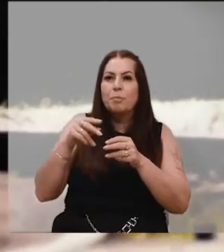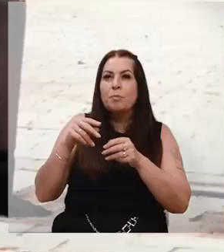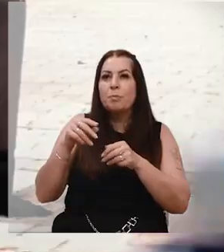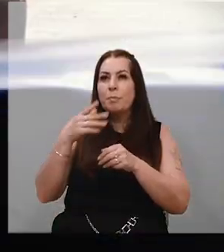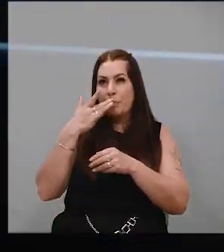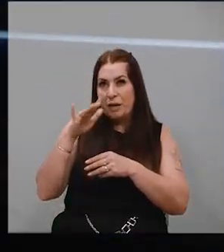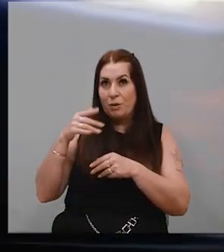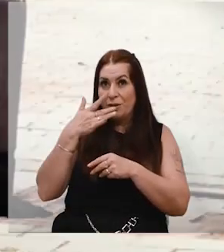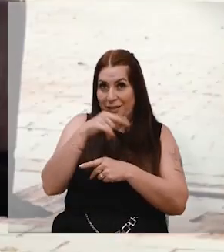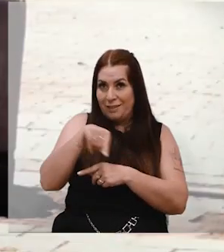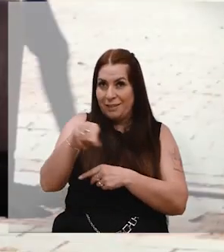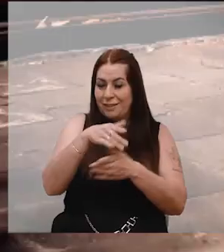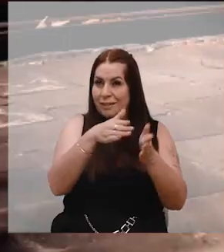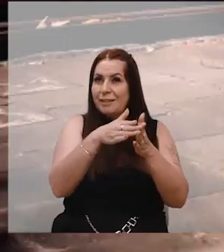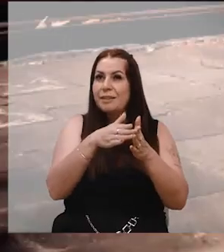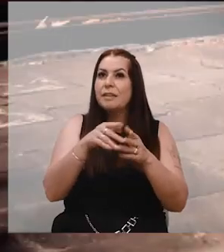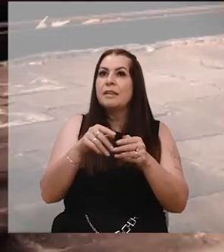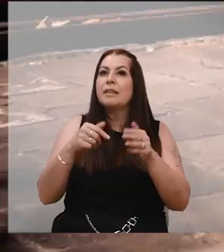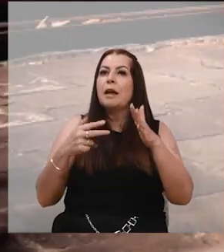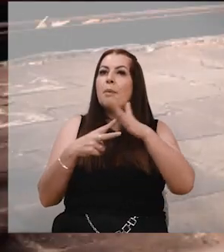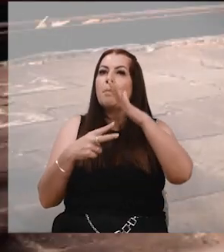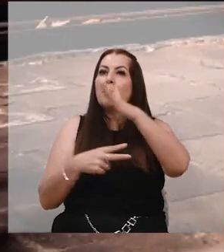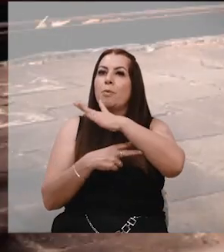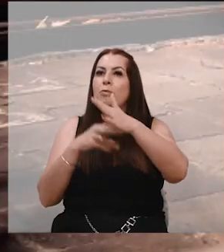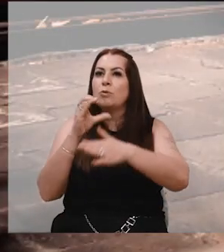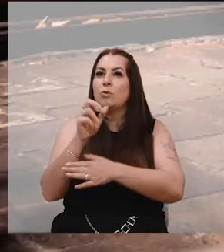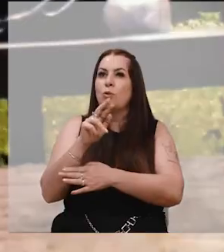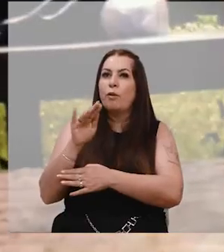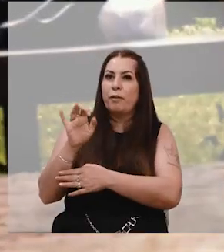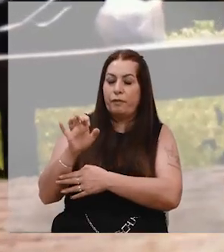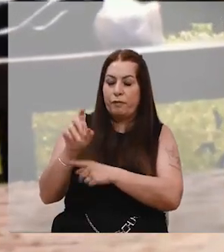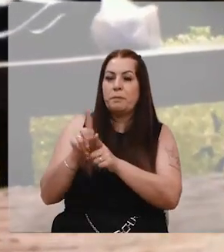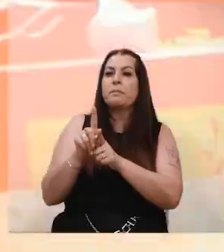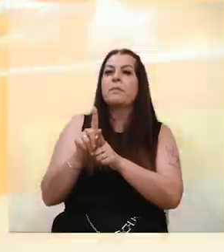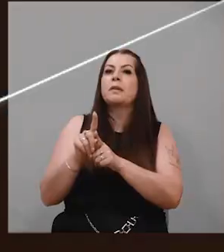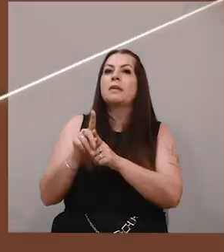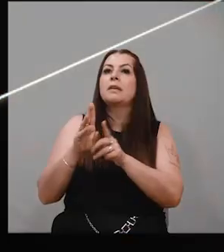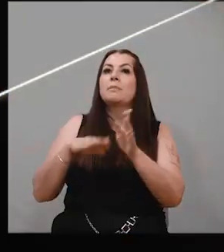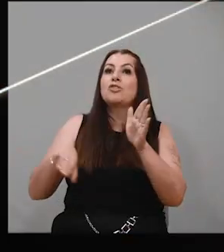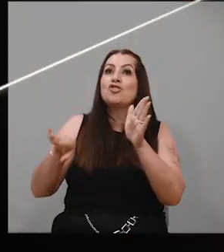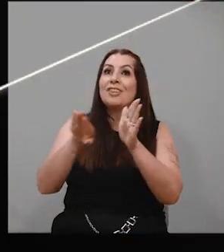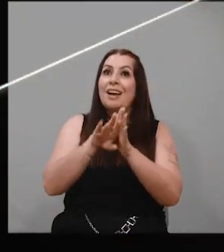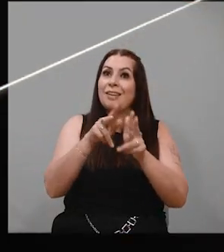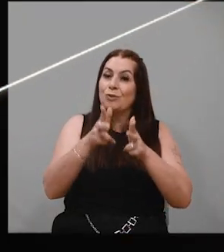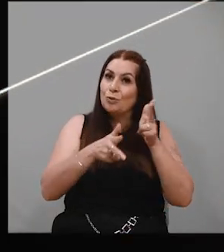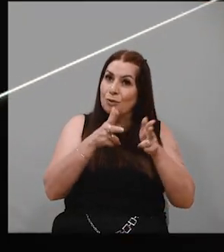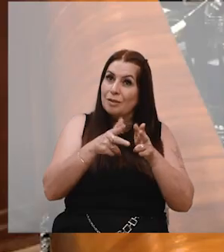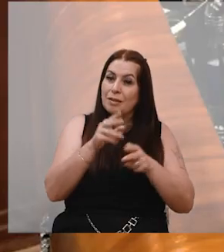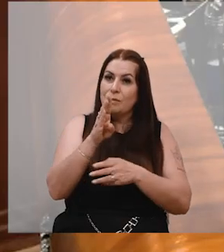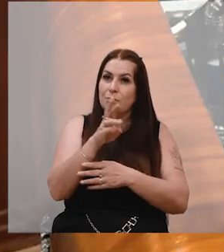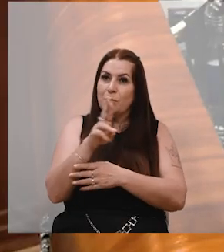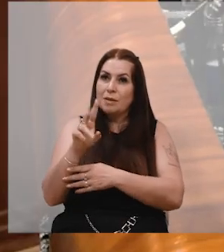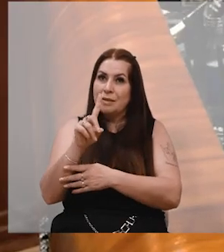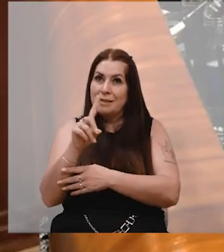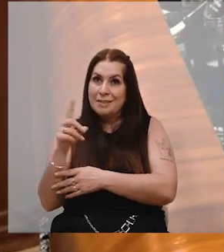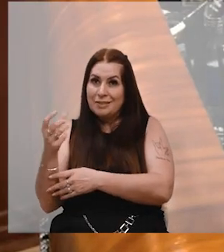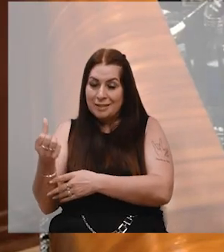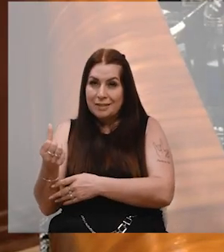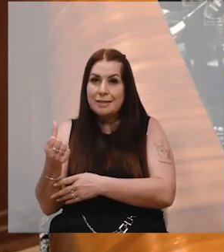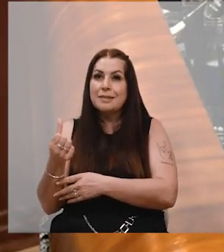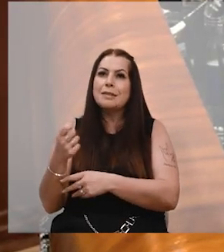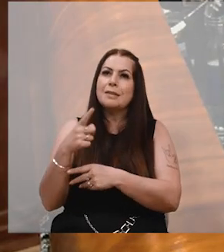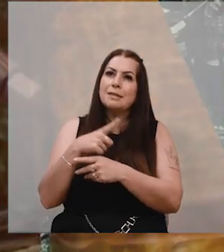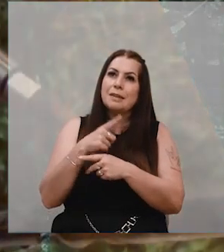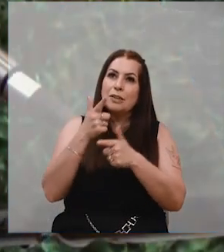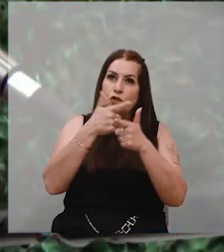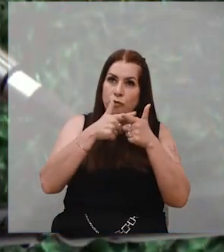né, Rafa? Até a ponte lá do Corfe, a própria chegada do trem e também a BR-116. E aí a